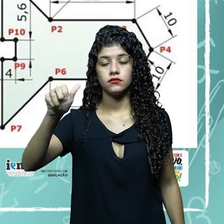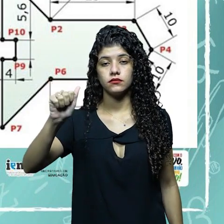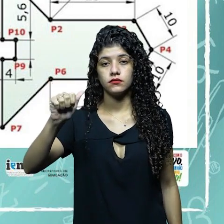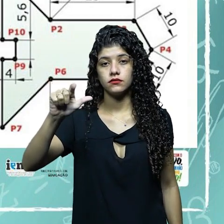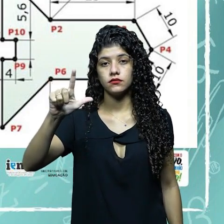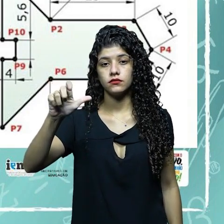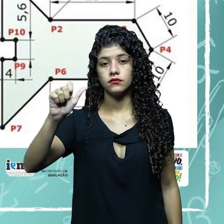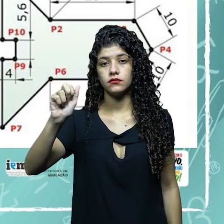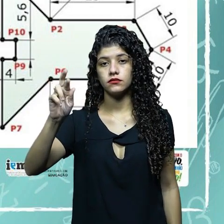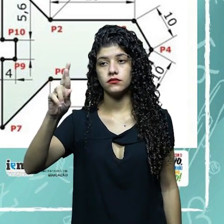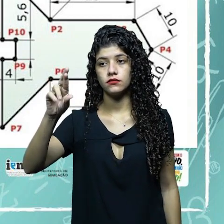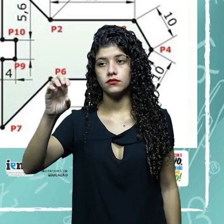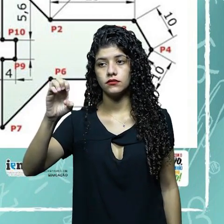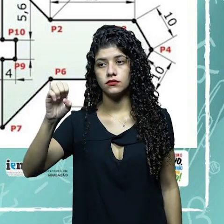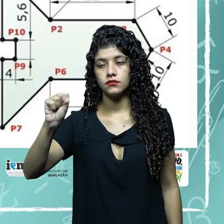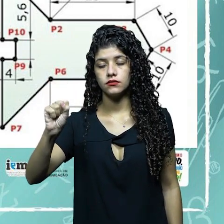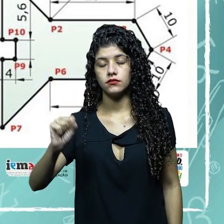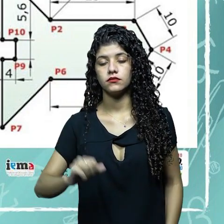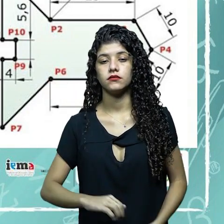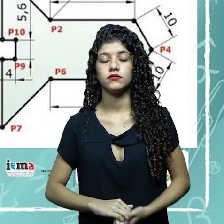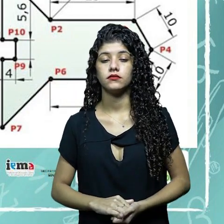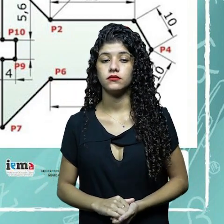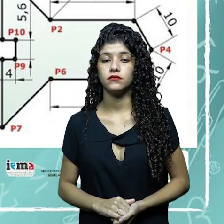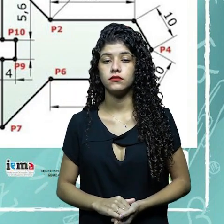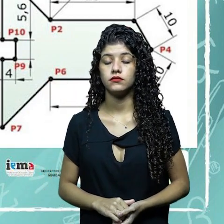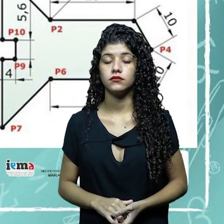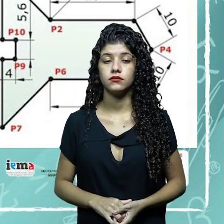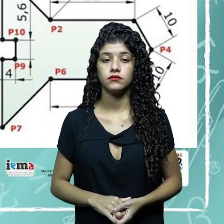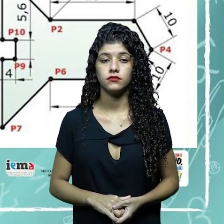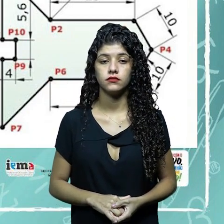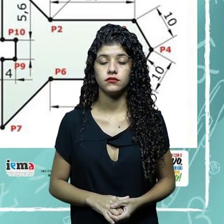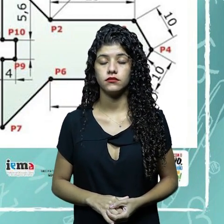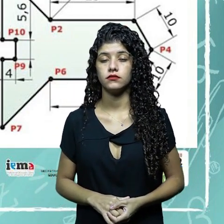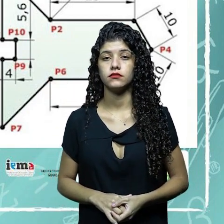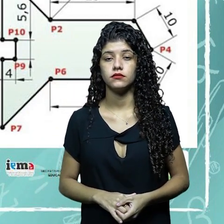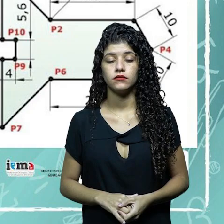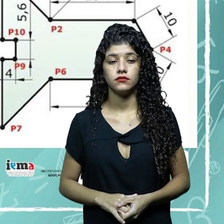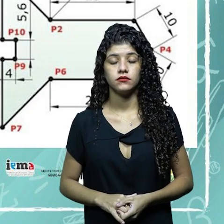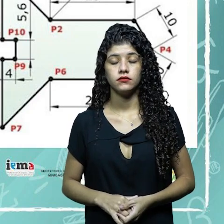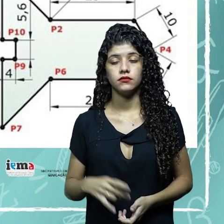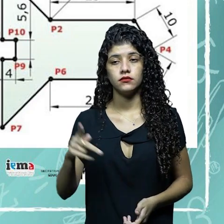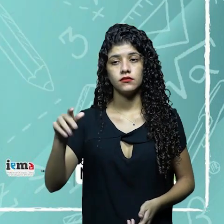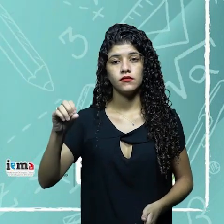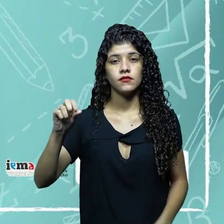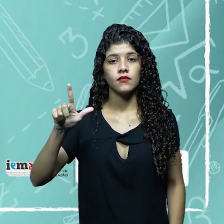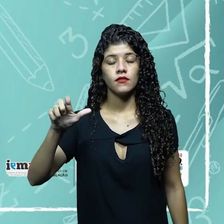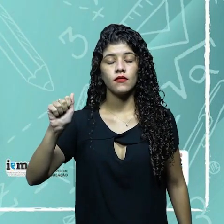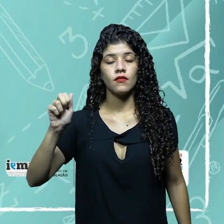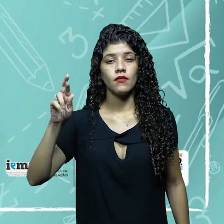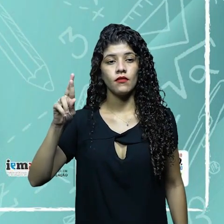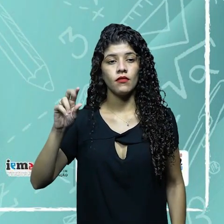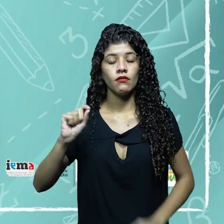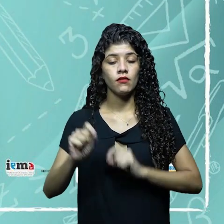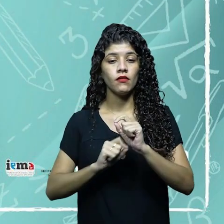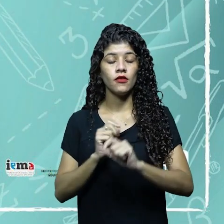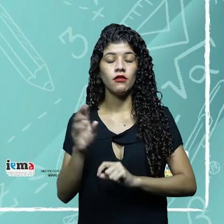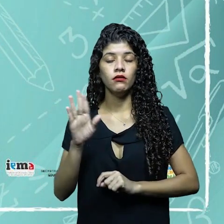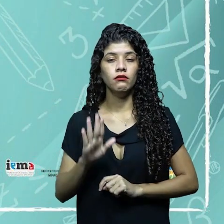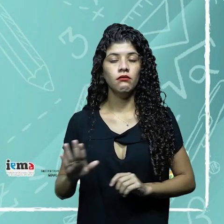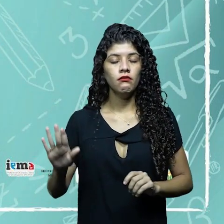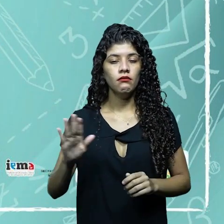polar. A coordenada polar é quando eu utilizo ângulos. Eu vou